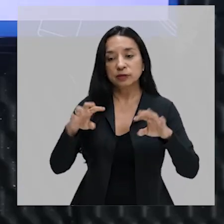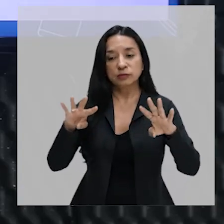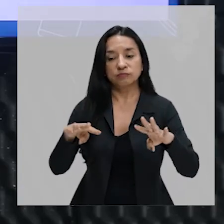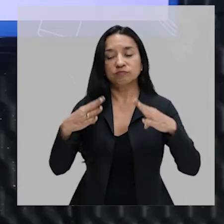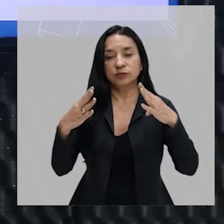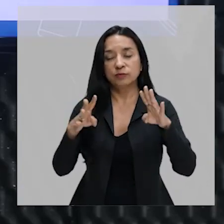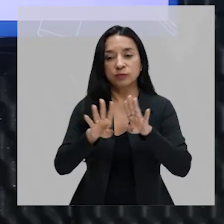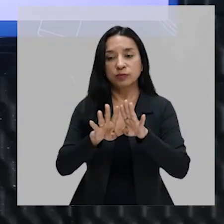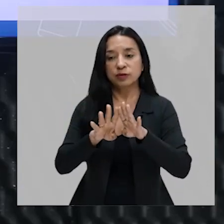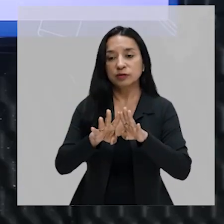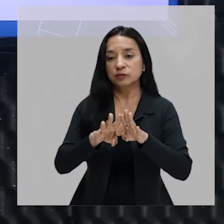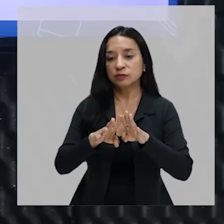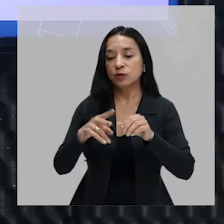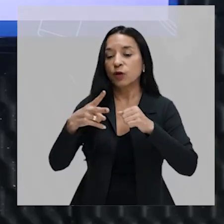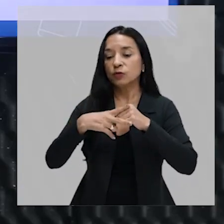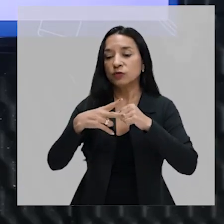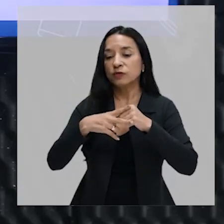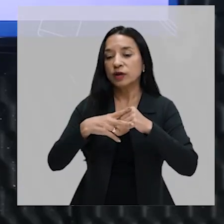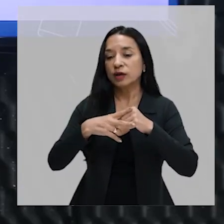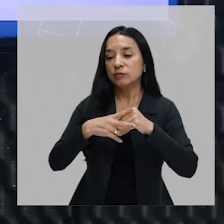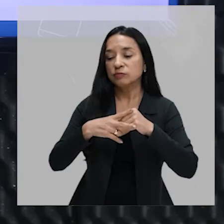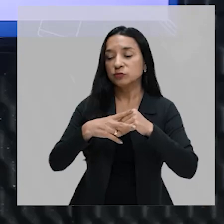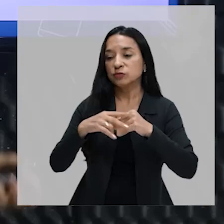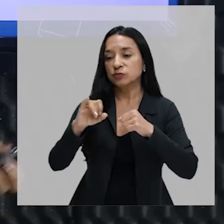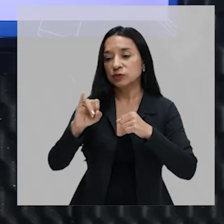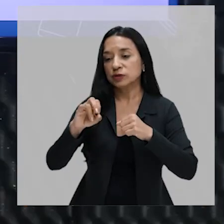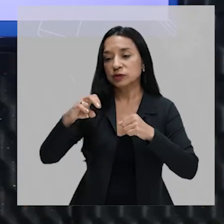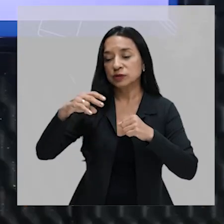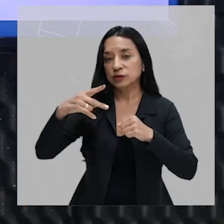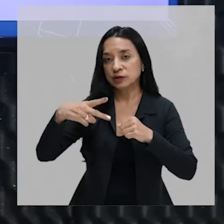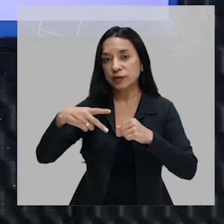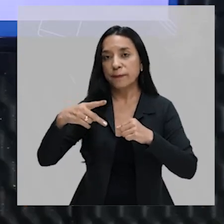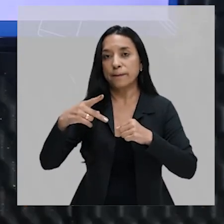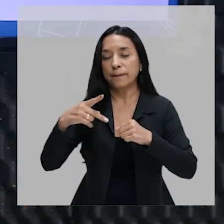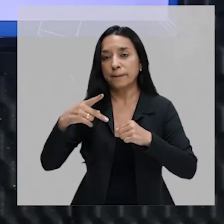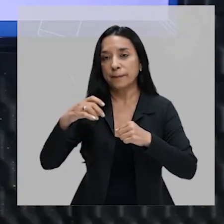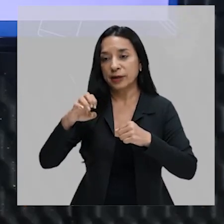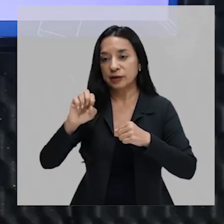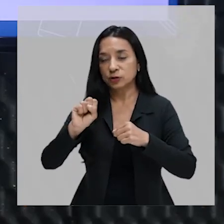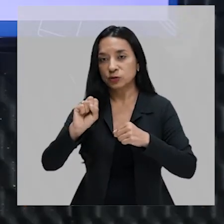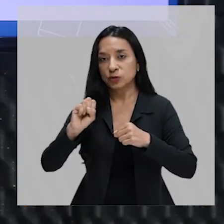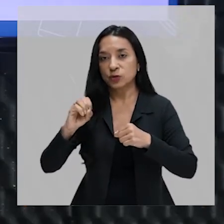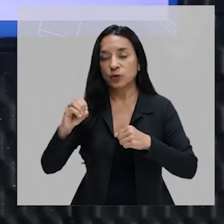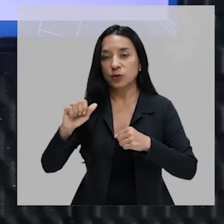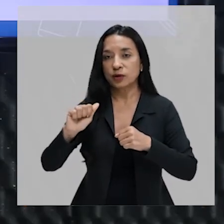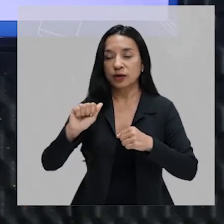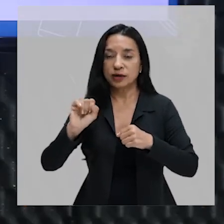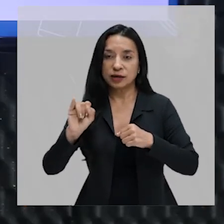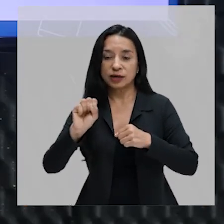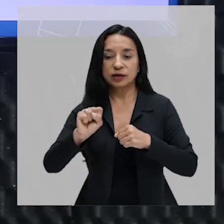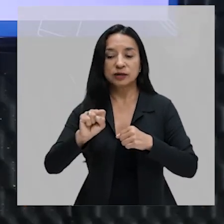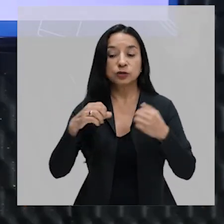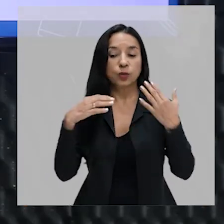singular, porque eles não se referem a nenhuma pessoa do discurso, e assim sucessivamente. Então, qual das alternativas?